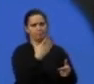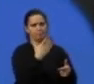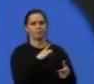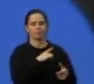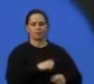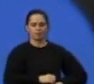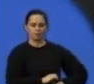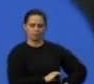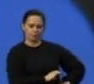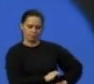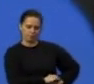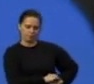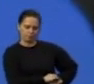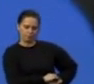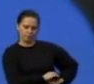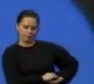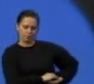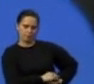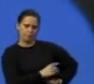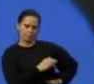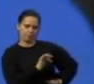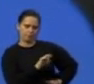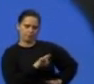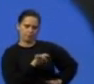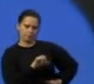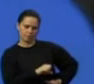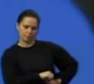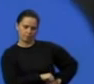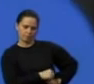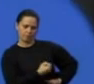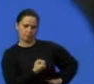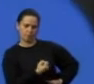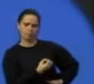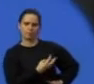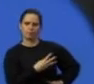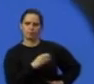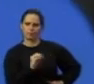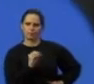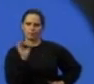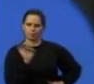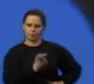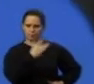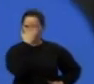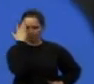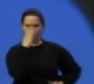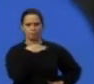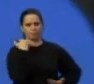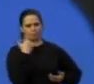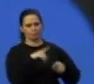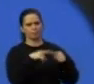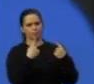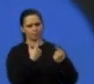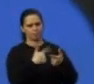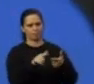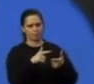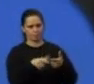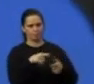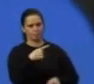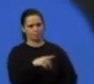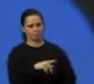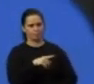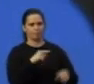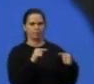que representa 30% da mortalidade no indivíduo politraumatizado. Com relação